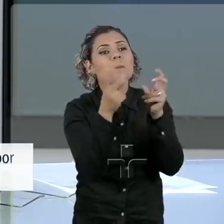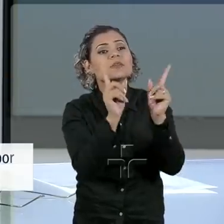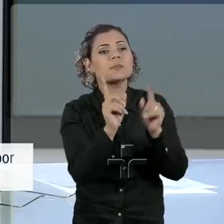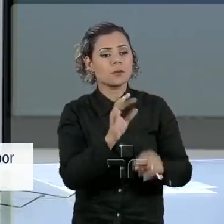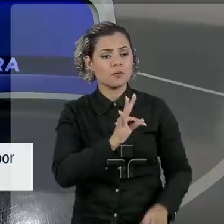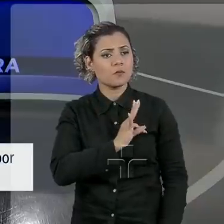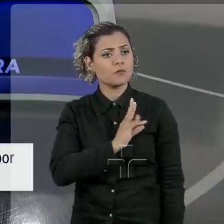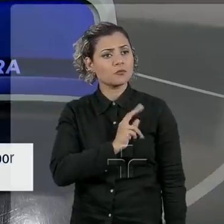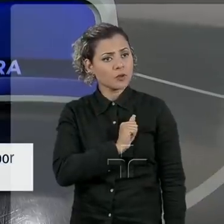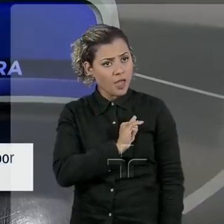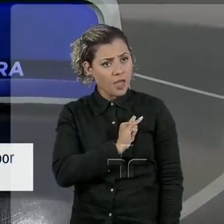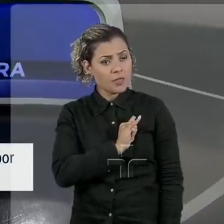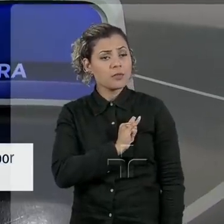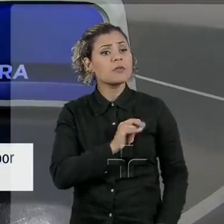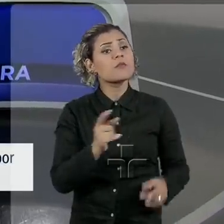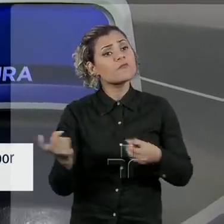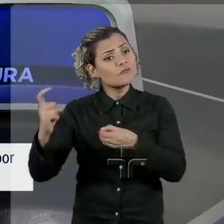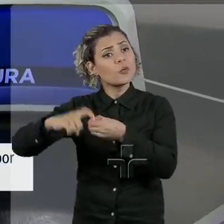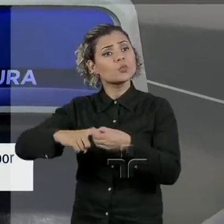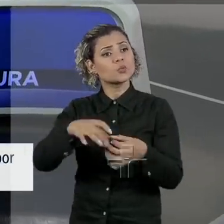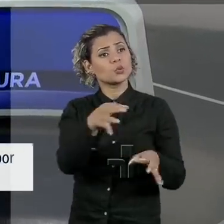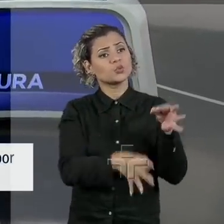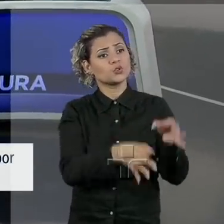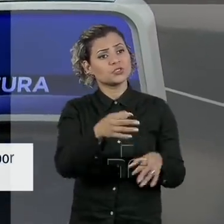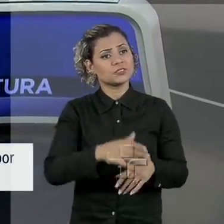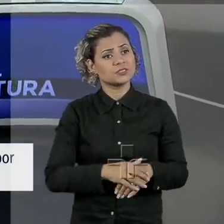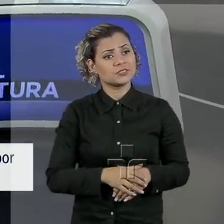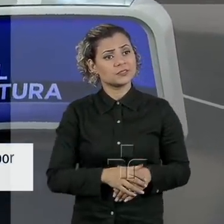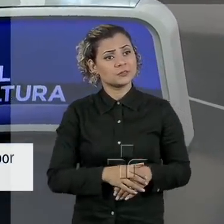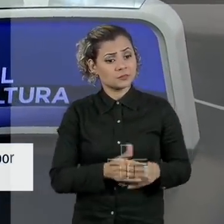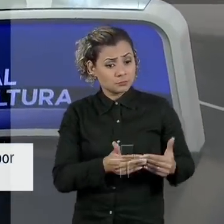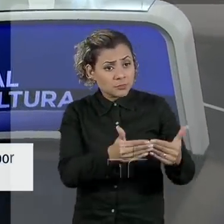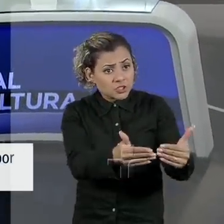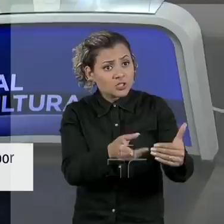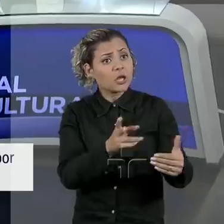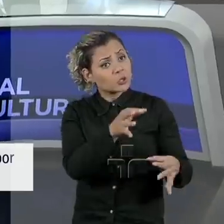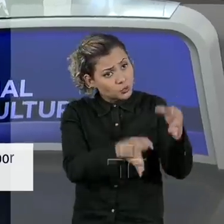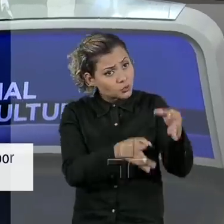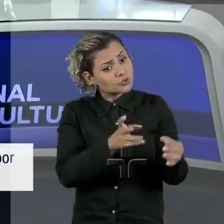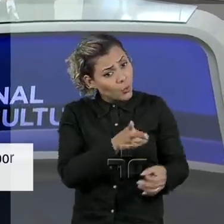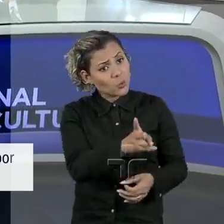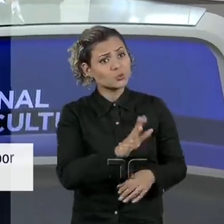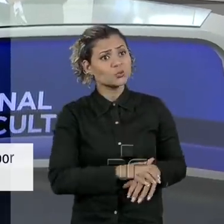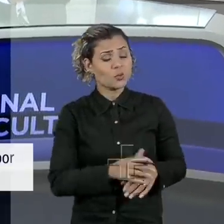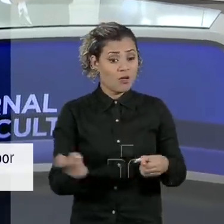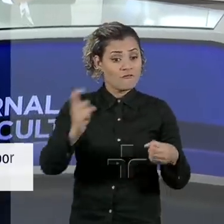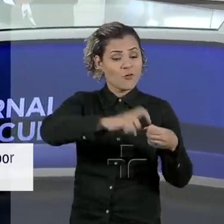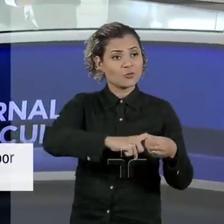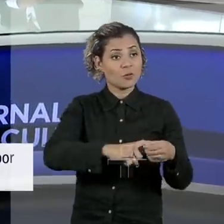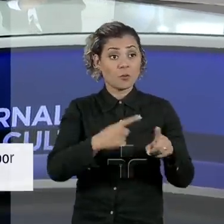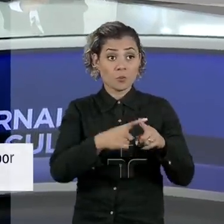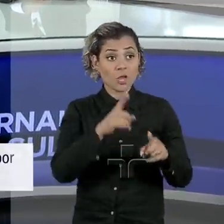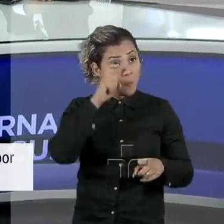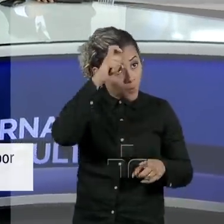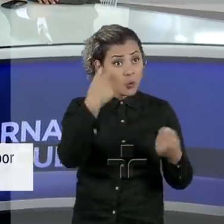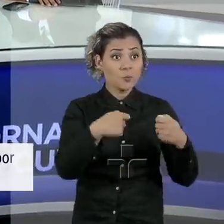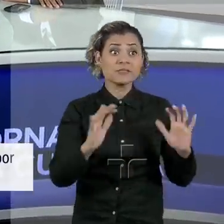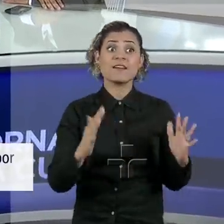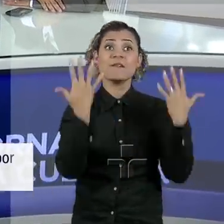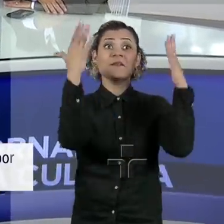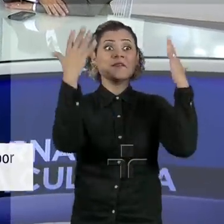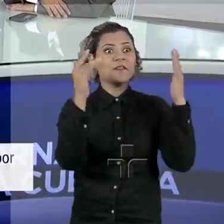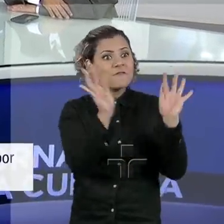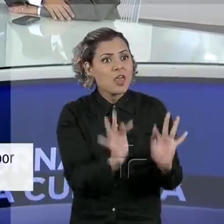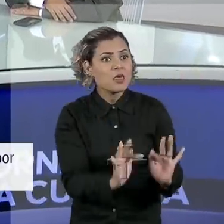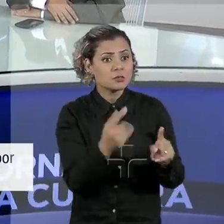FUNAI voltou para o Ministério da Justiça, de onde não devia ter saído. E o Moro devia estar comemorando isso,